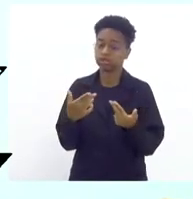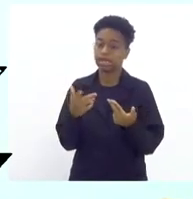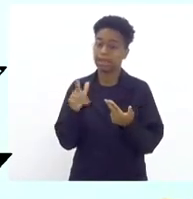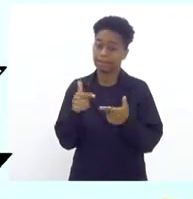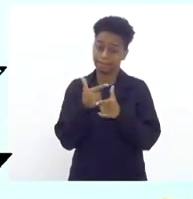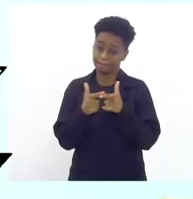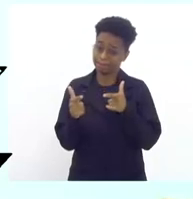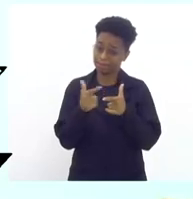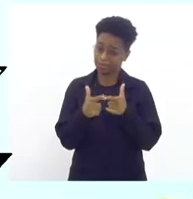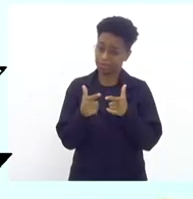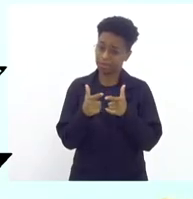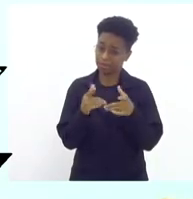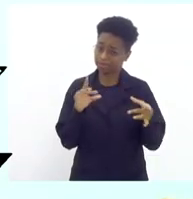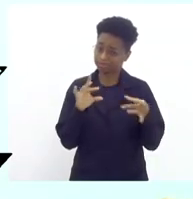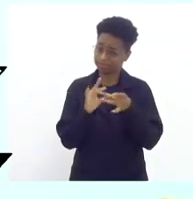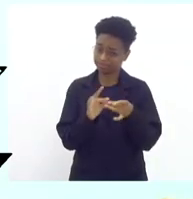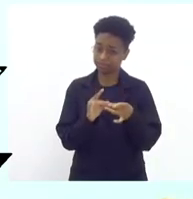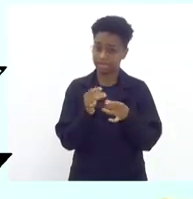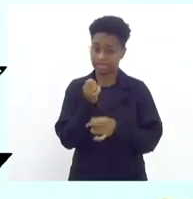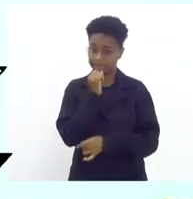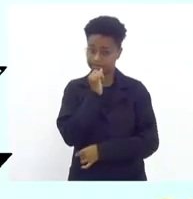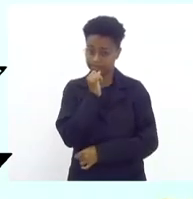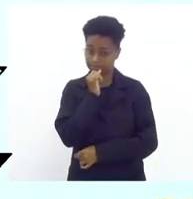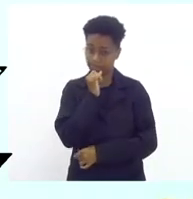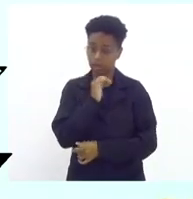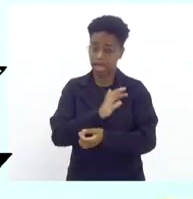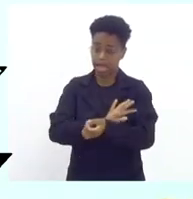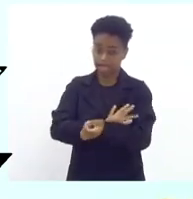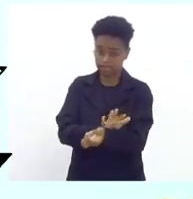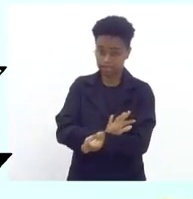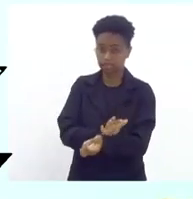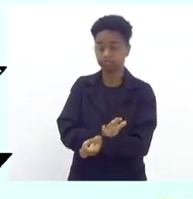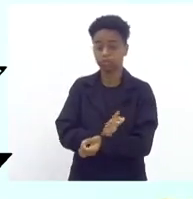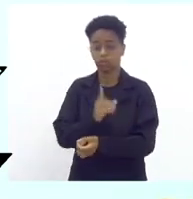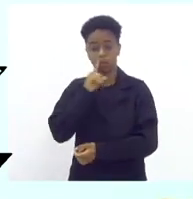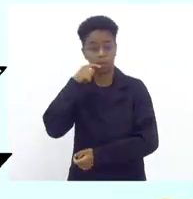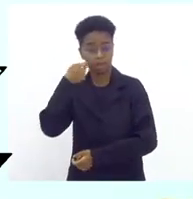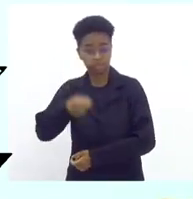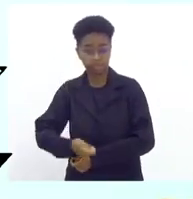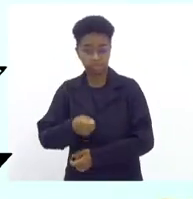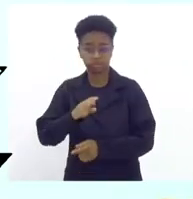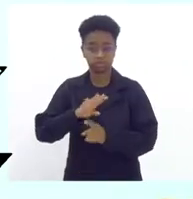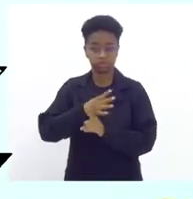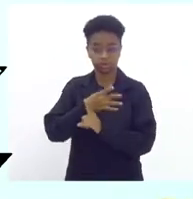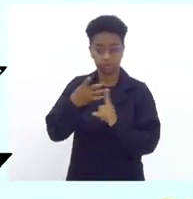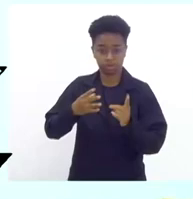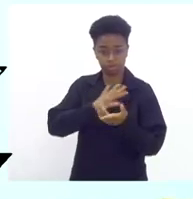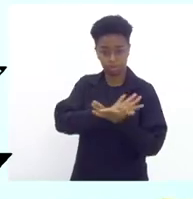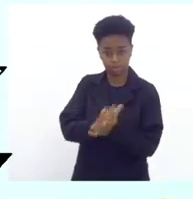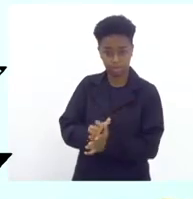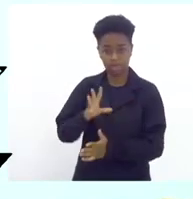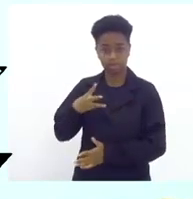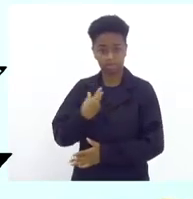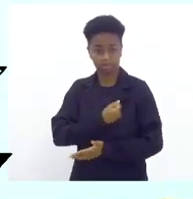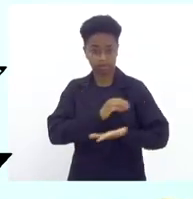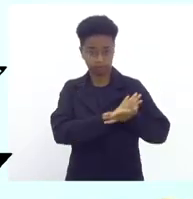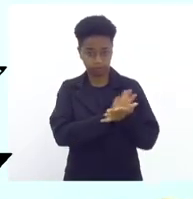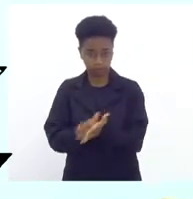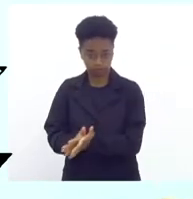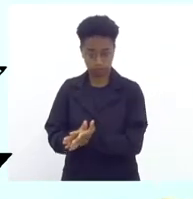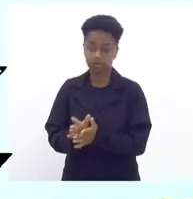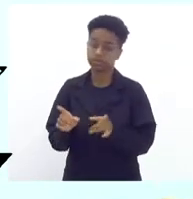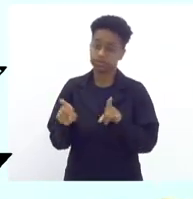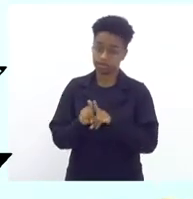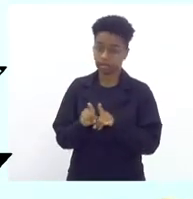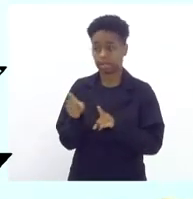problemas que Eles veem juntos Como por exemplo o racismo o machismo ou homofobia e transpobia existe lá existe aqui